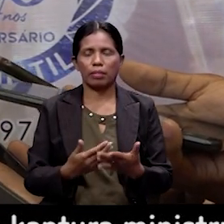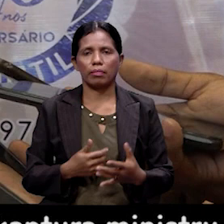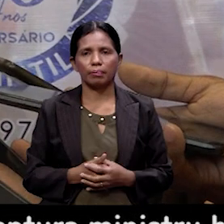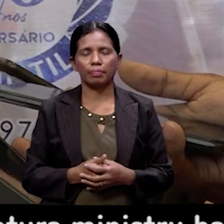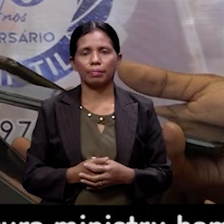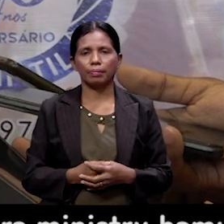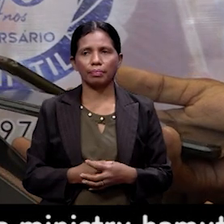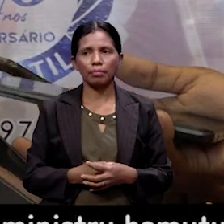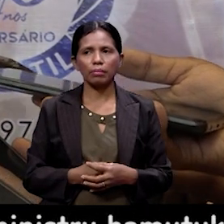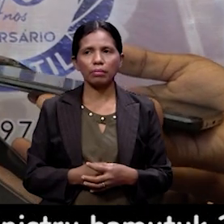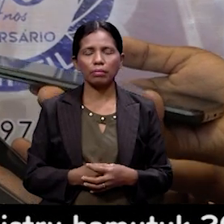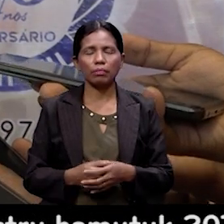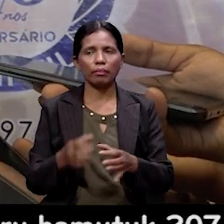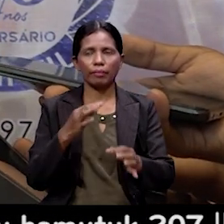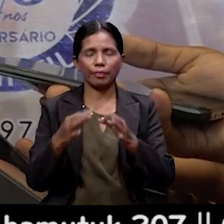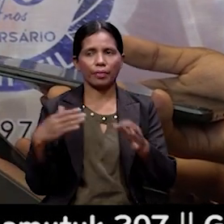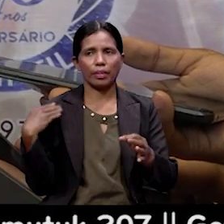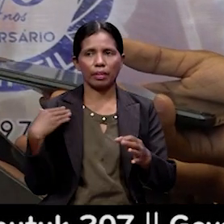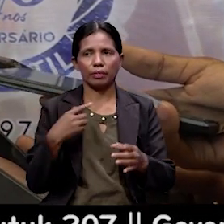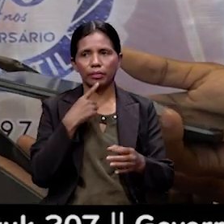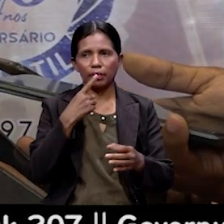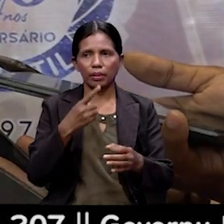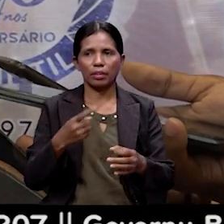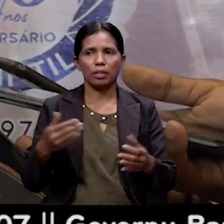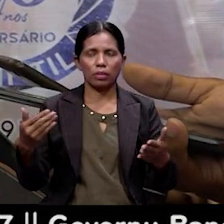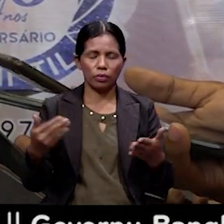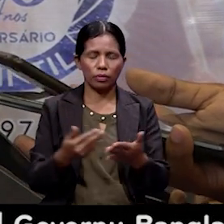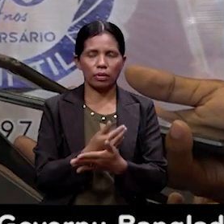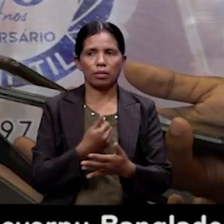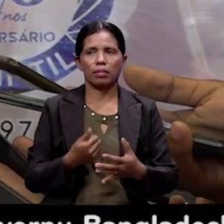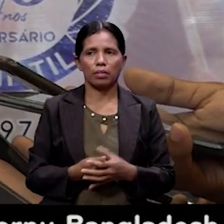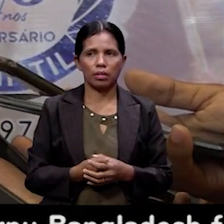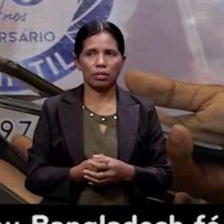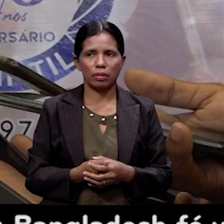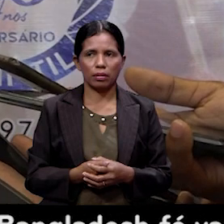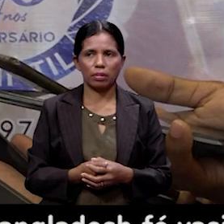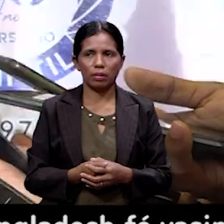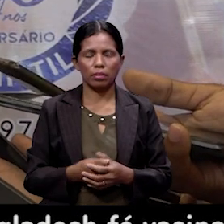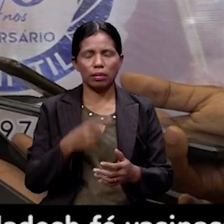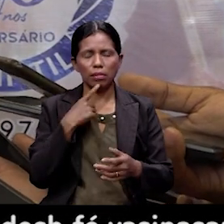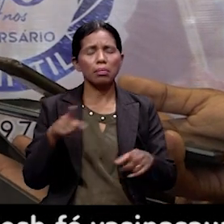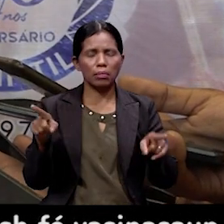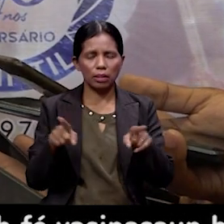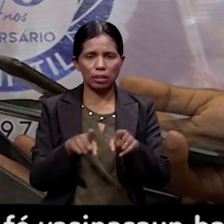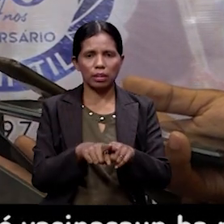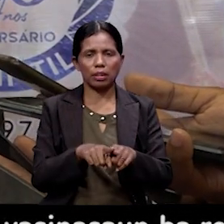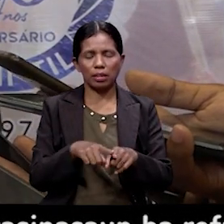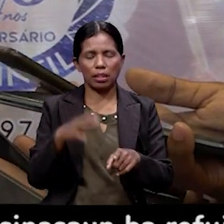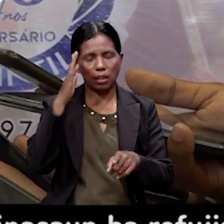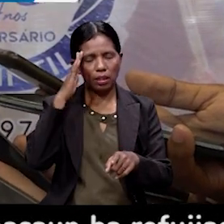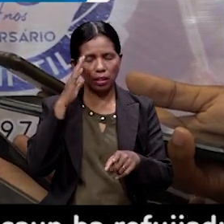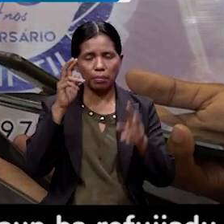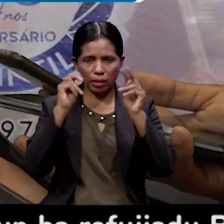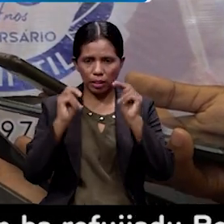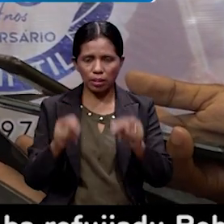Mentalidade se jerasan tua, lalu mentalidade fon. Jerasan fon, lalu mentalidade tua mos ia. Ne mano angkat persisa